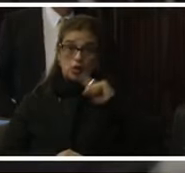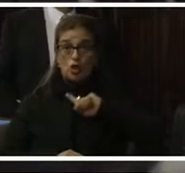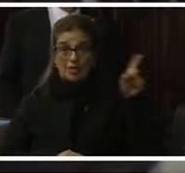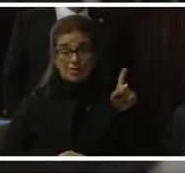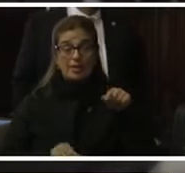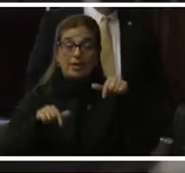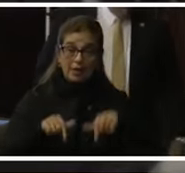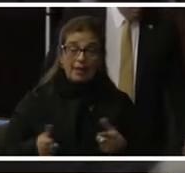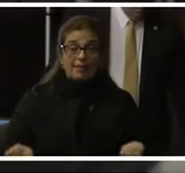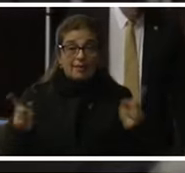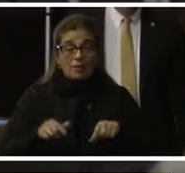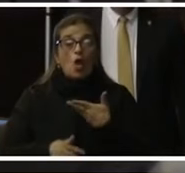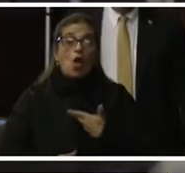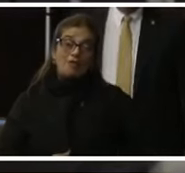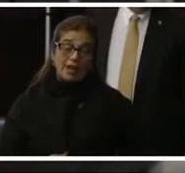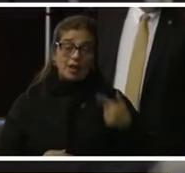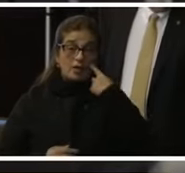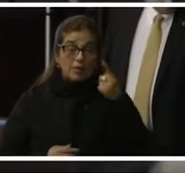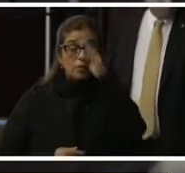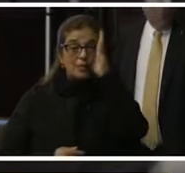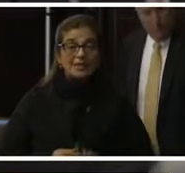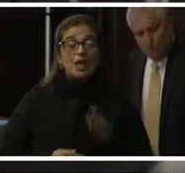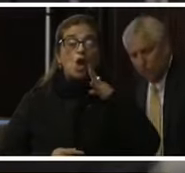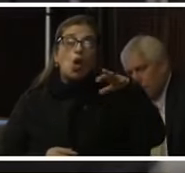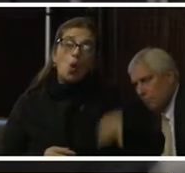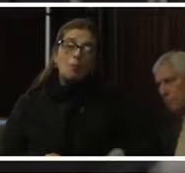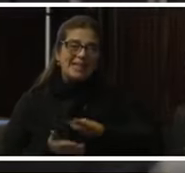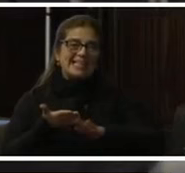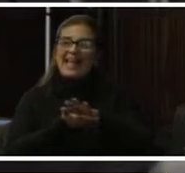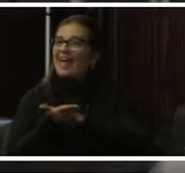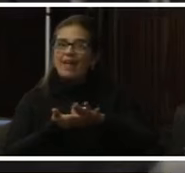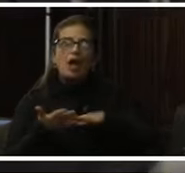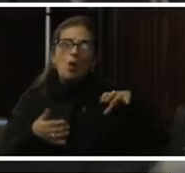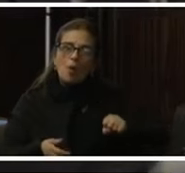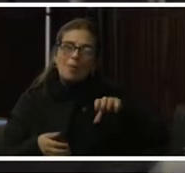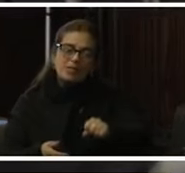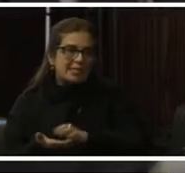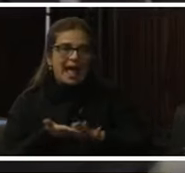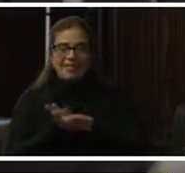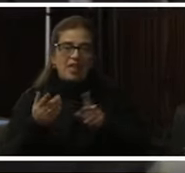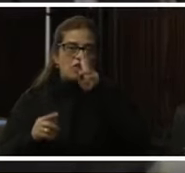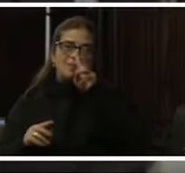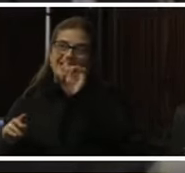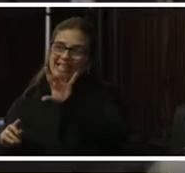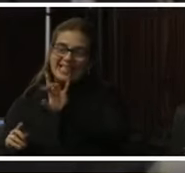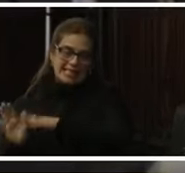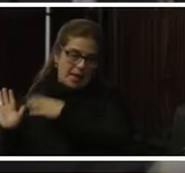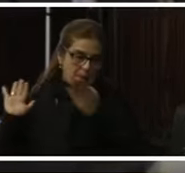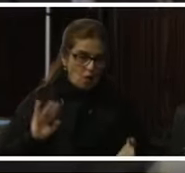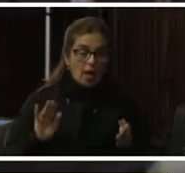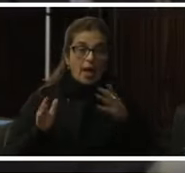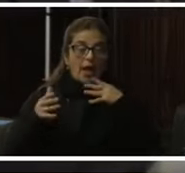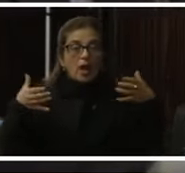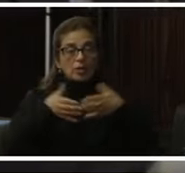que o governo brasileiro não cumpriu nenhum dos compromissos assumidos em 20 de outubro de 2015 durante o período de sessões